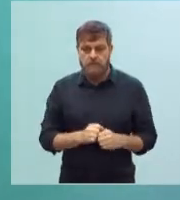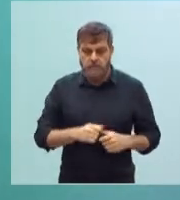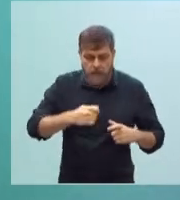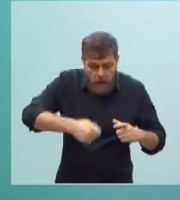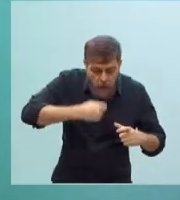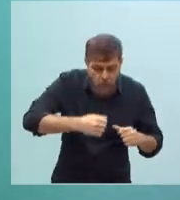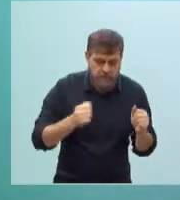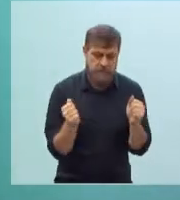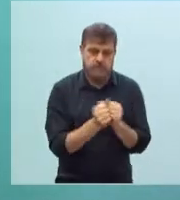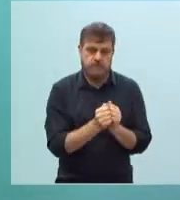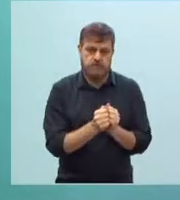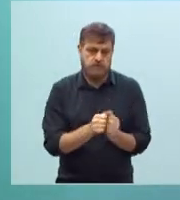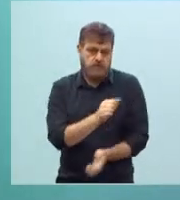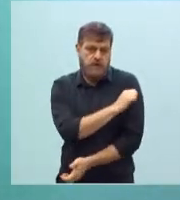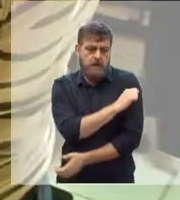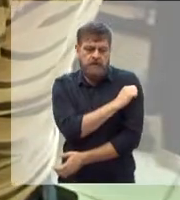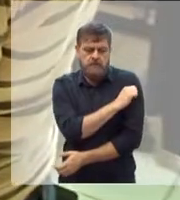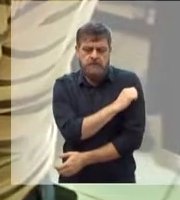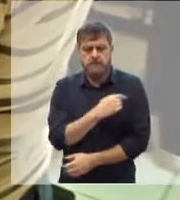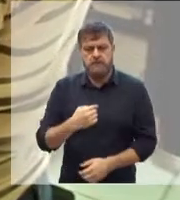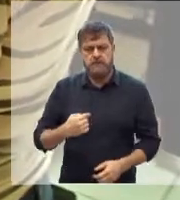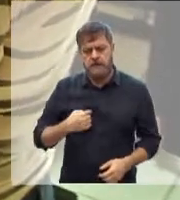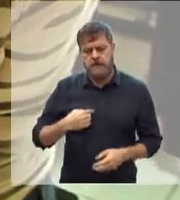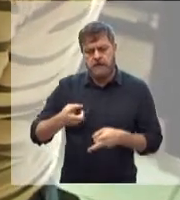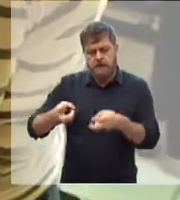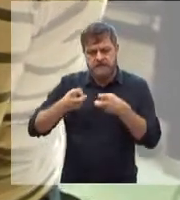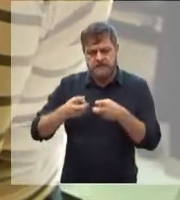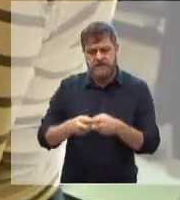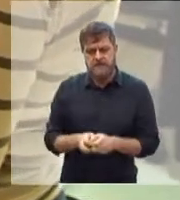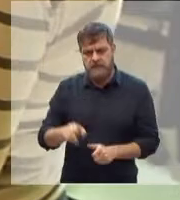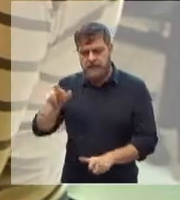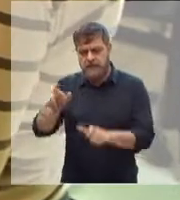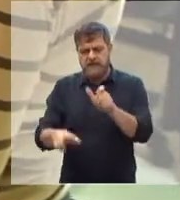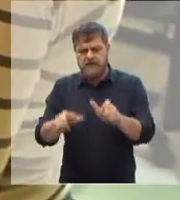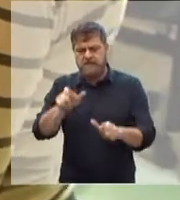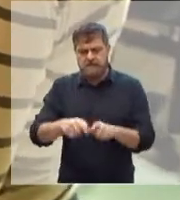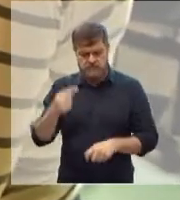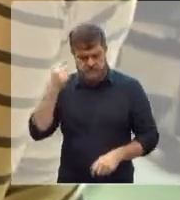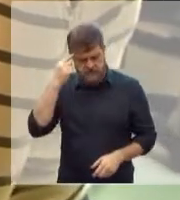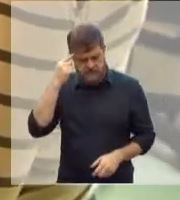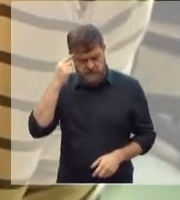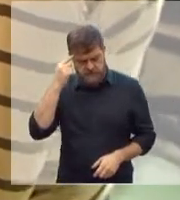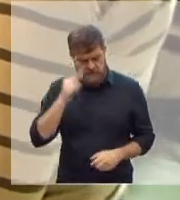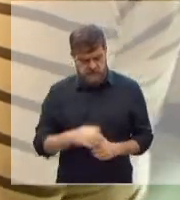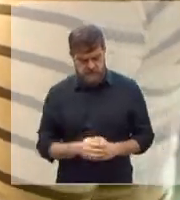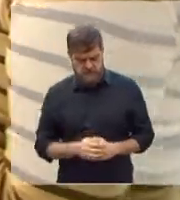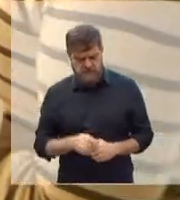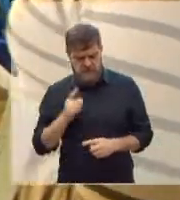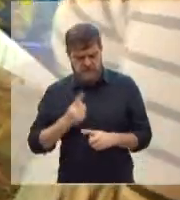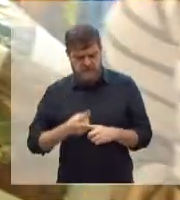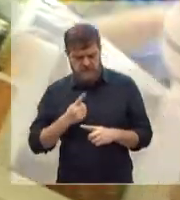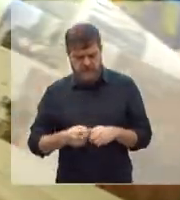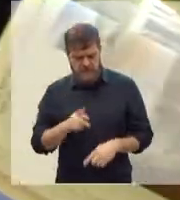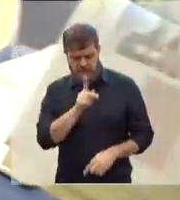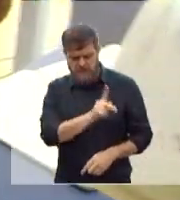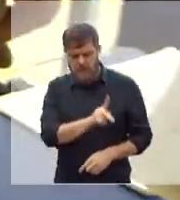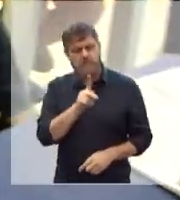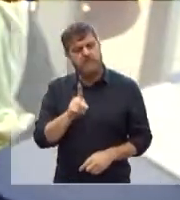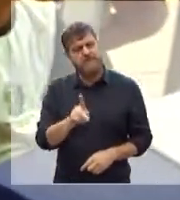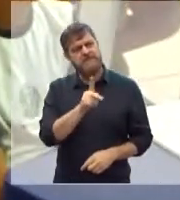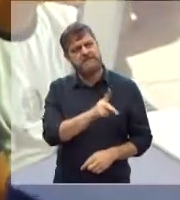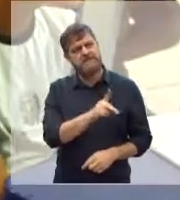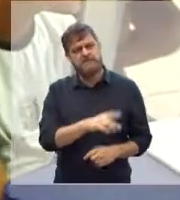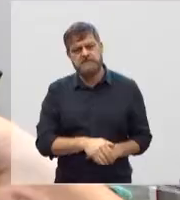poderem tomar merenda. Eu percebi que algumas pessoas da população perceberam da seguinte maneira: por que